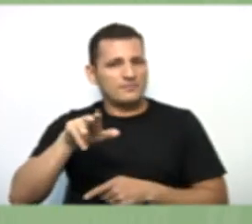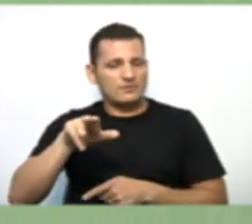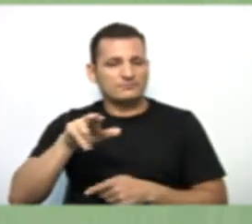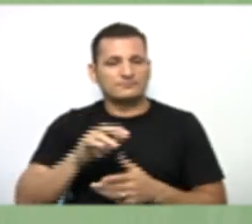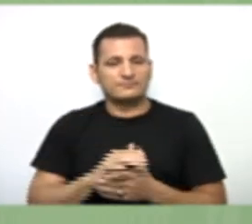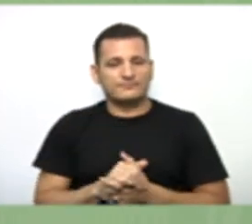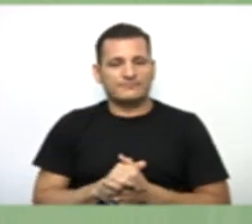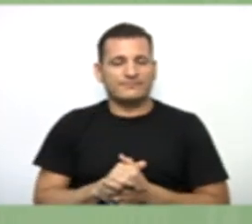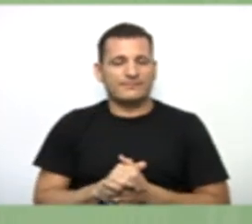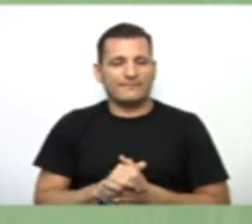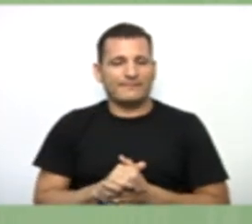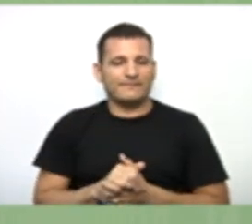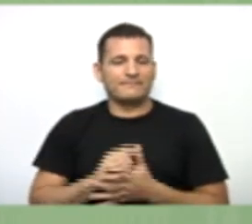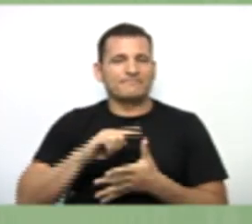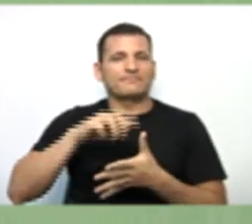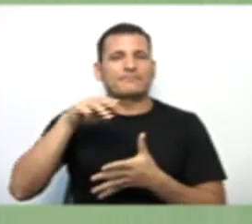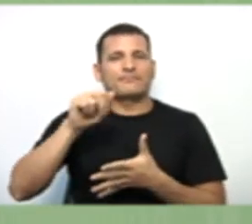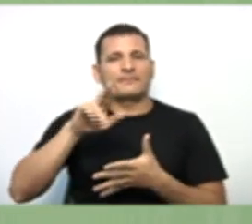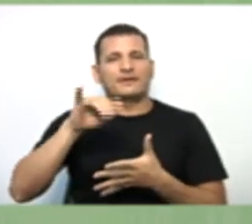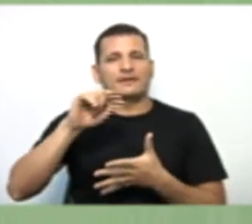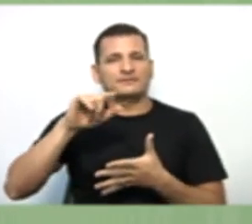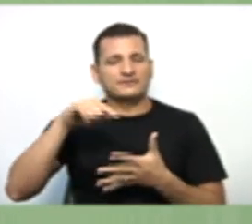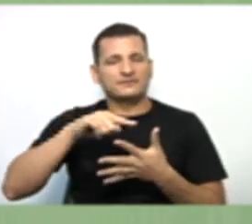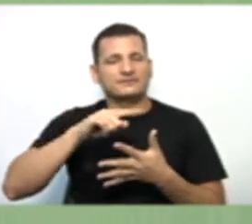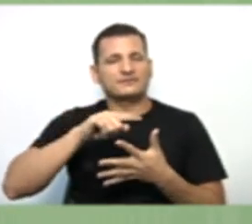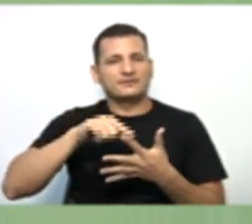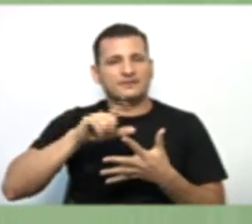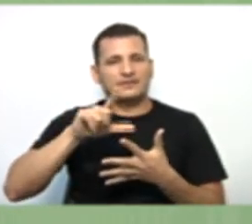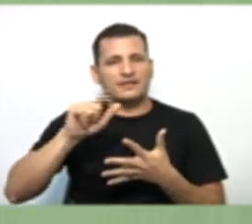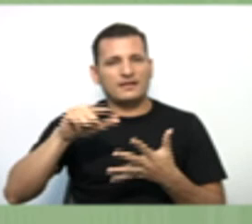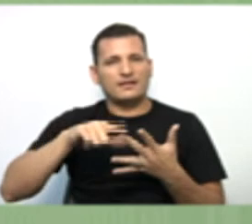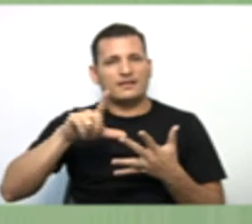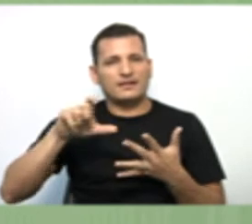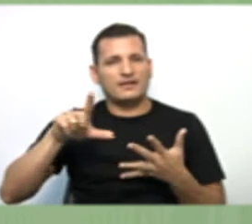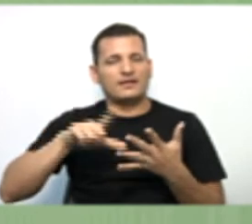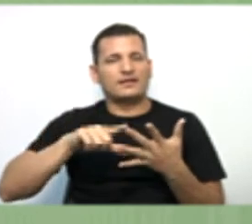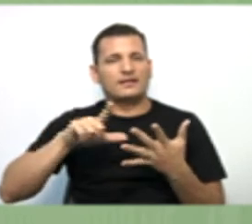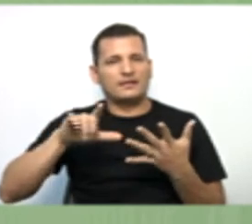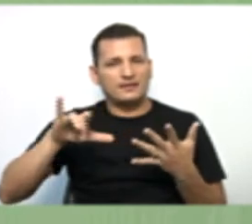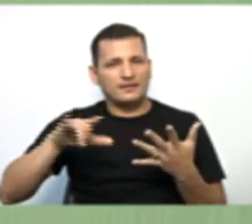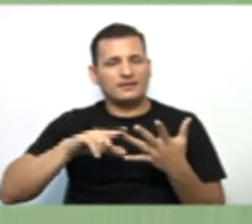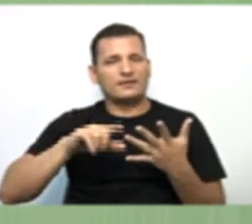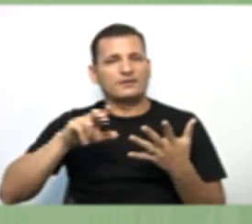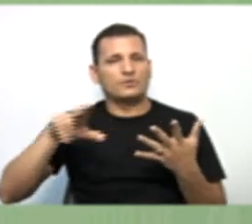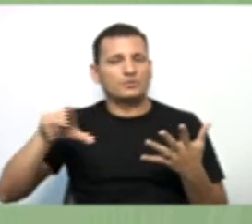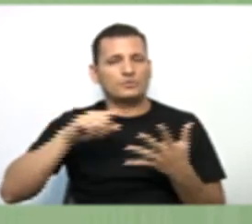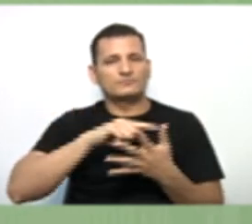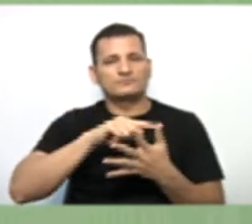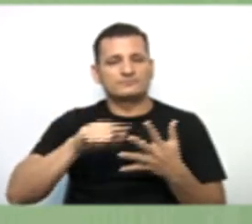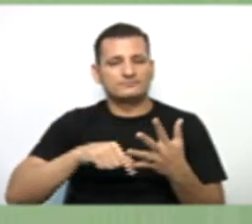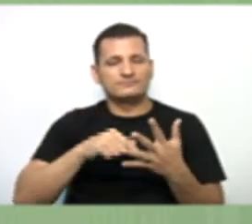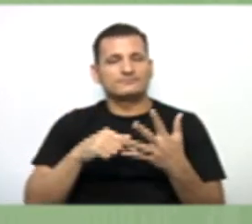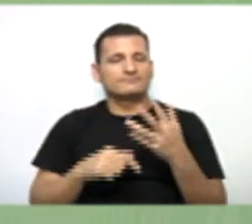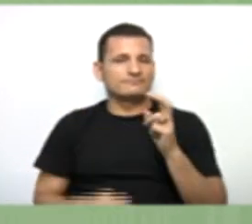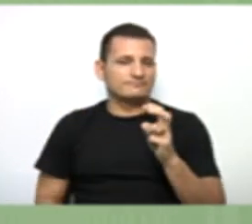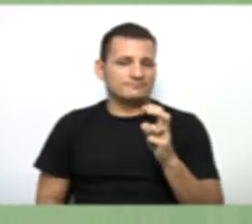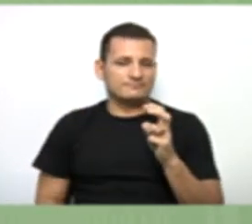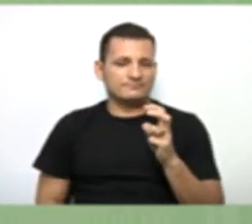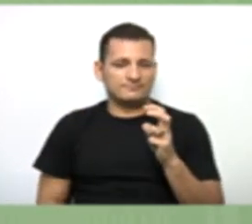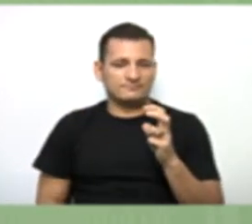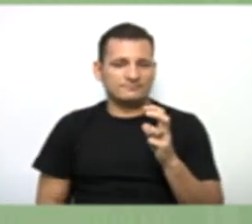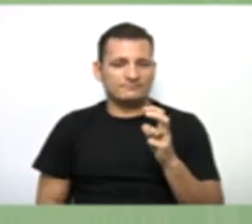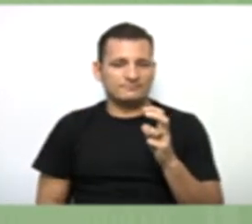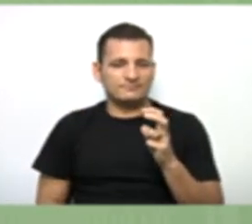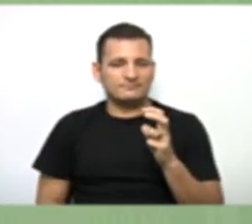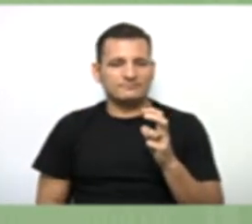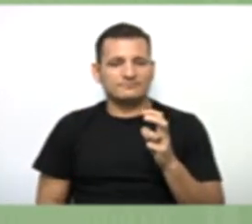Então a mãe de Mariazinha tem 5 filhos, Lalá, Lelé, Lili, Loló e Mariazinha. Espero que você tenha acertado,